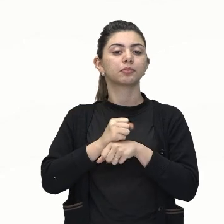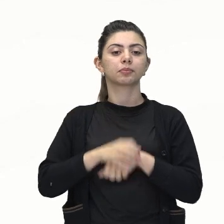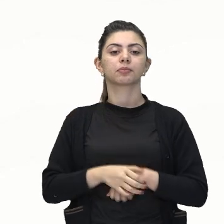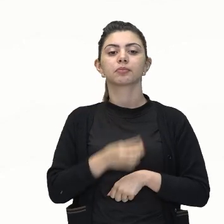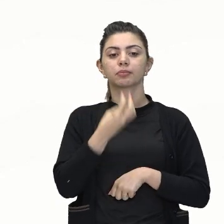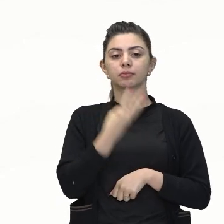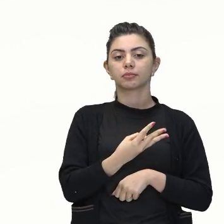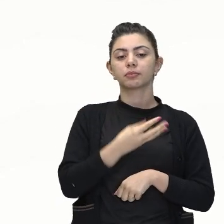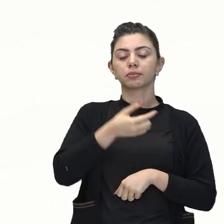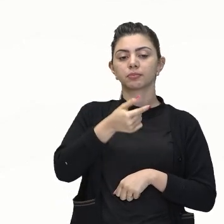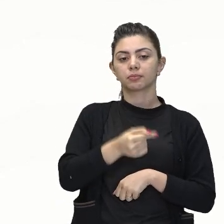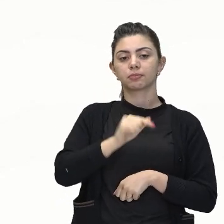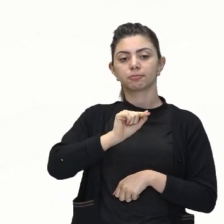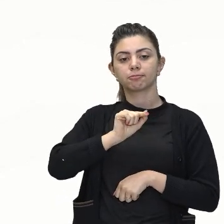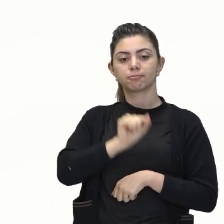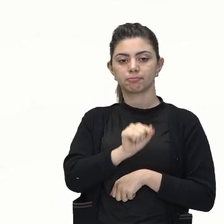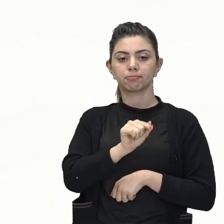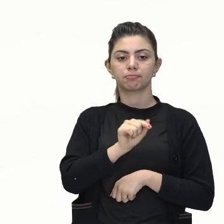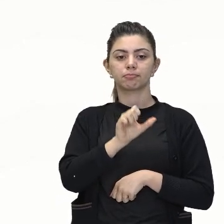a